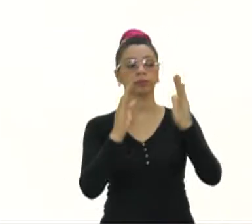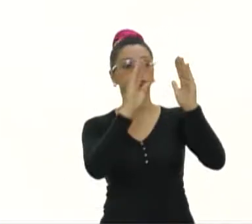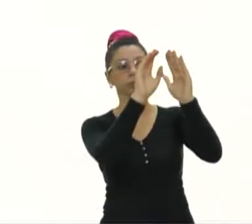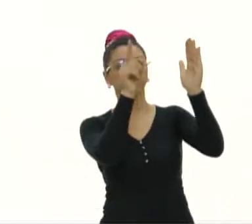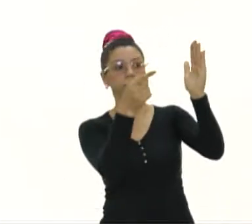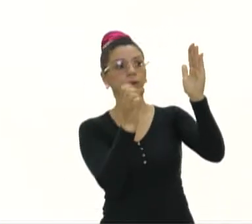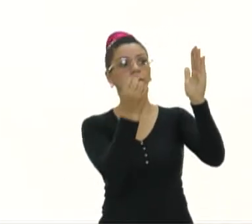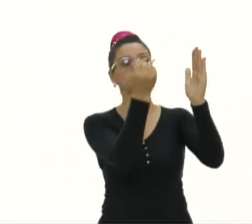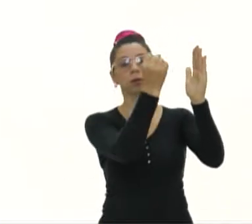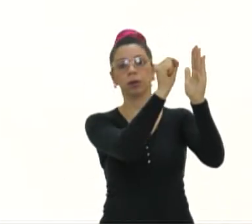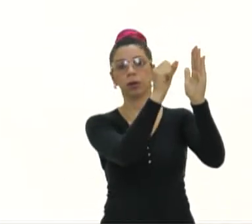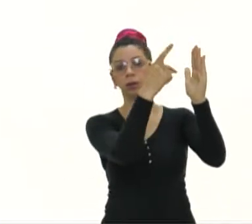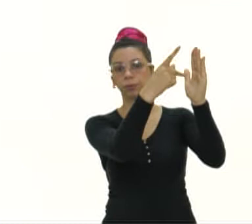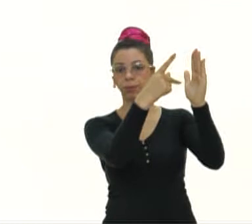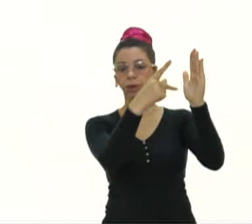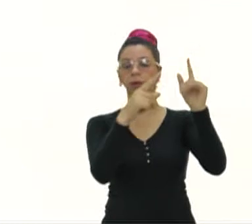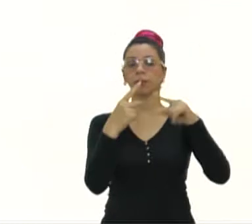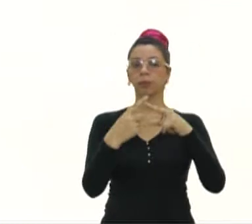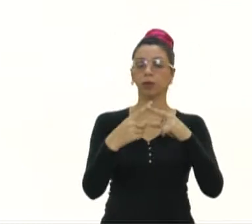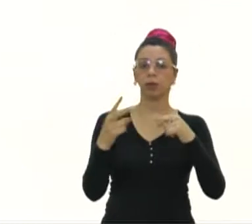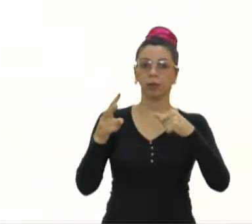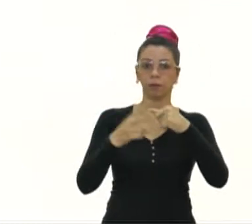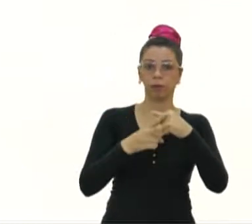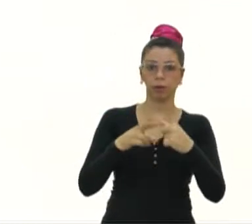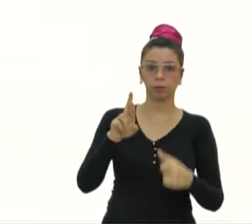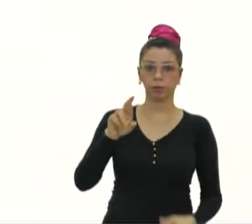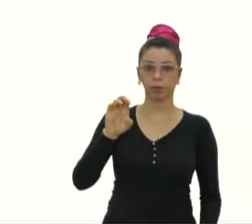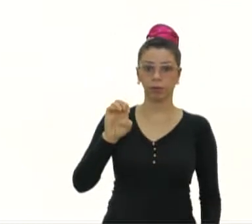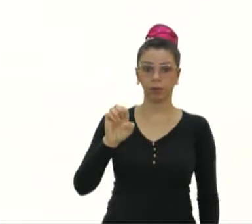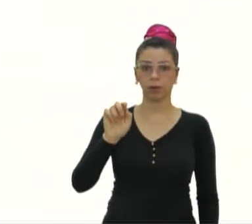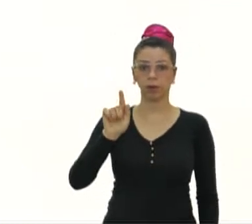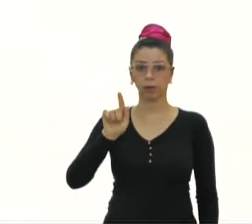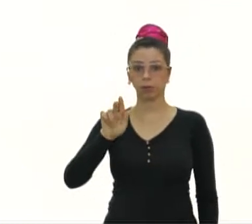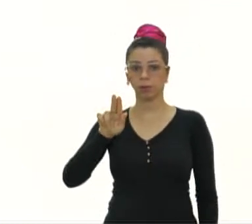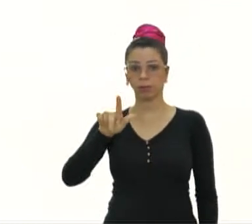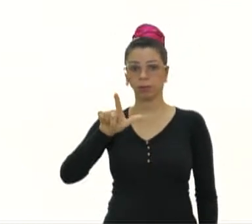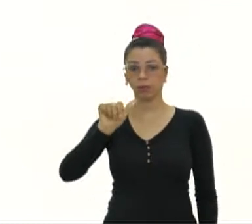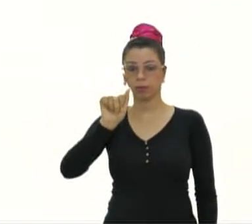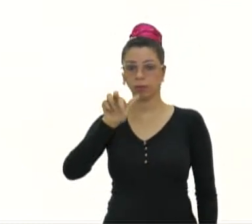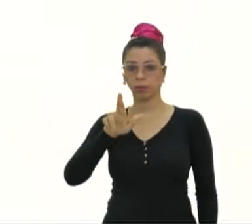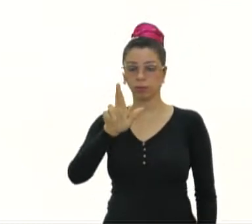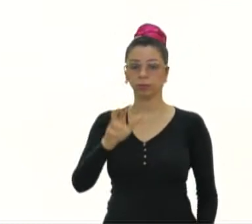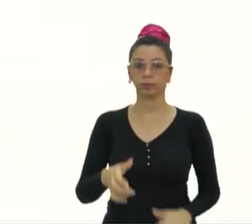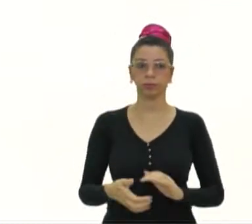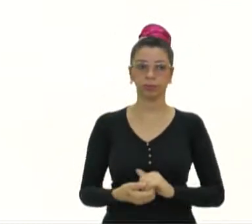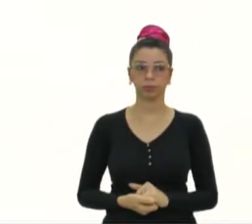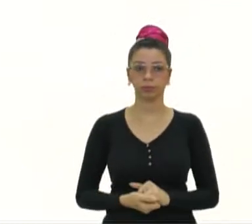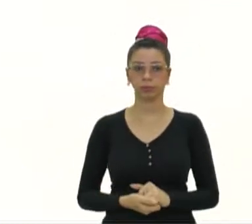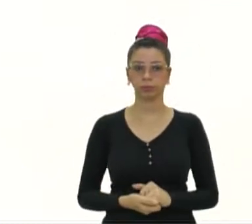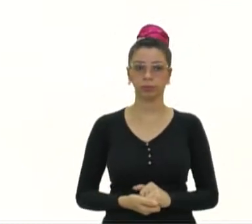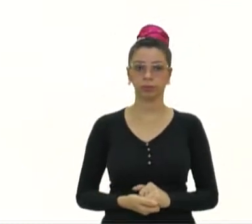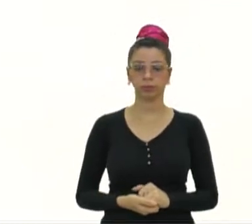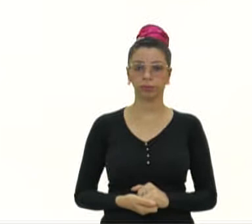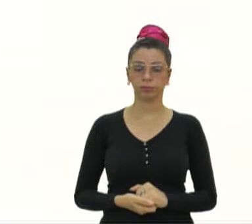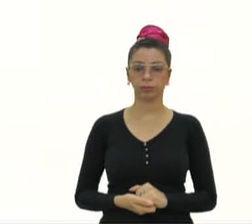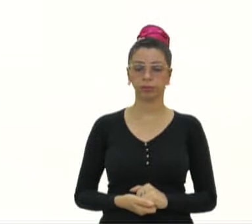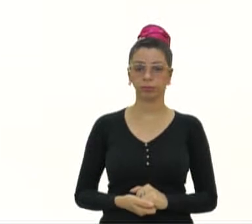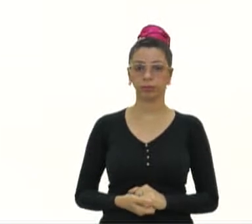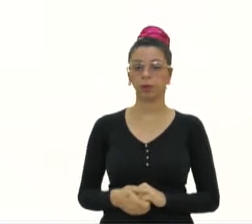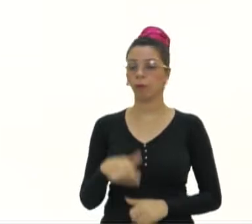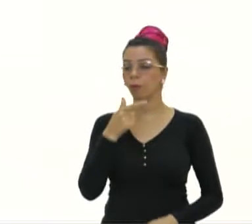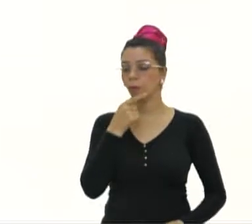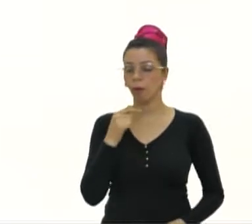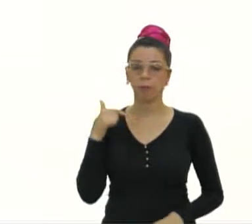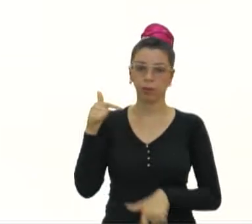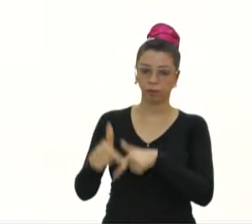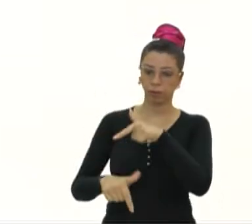regular, discovered. Letra B. Coover was working in a Tennessee chemical company. Coover estava trabalhando numa